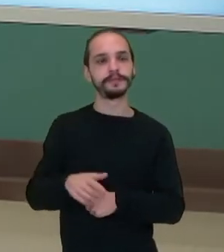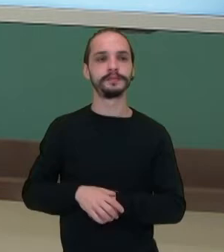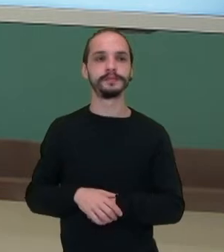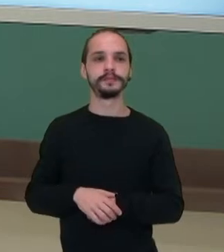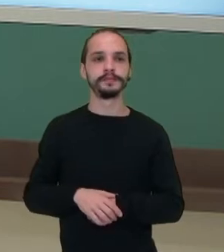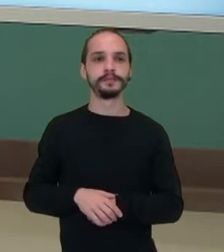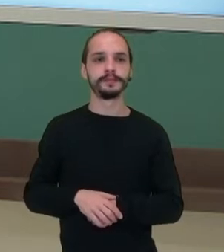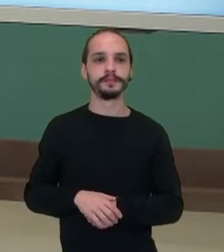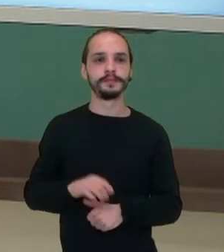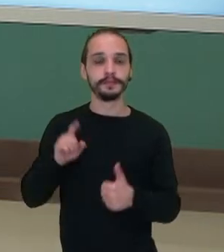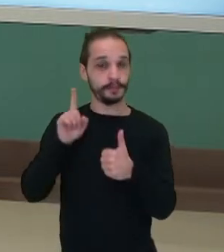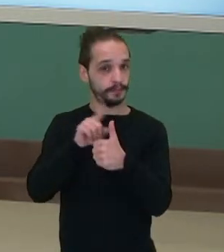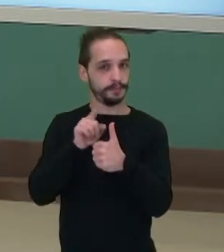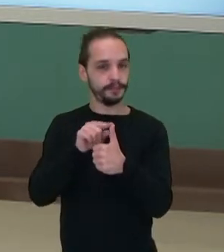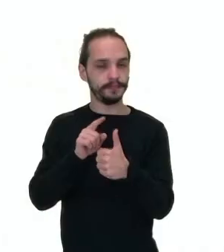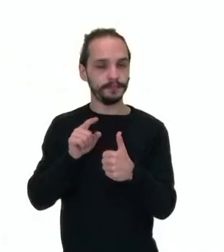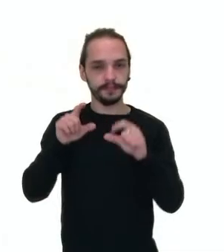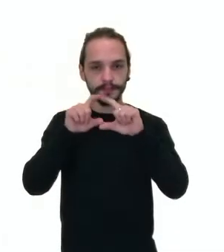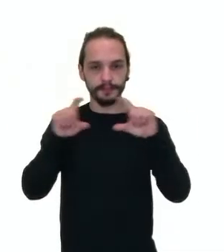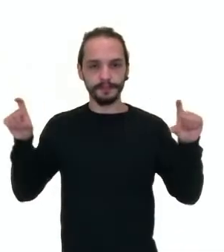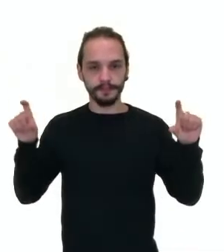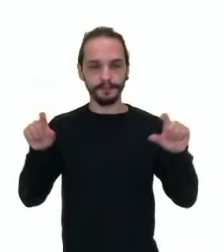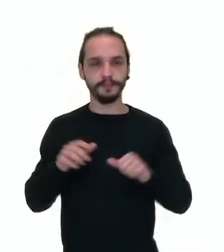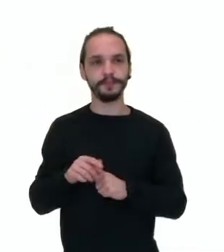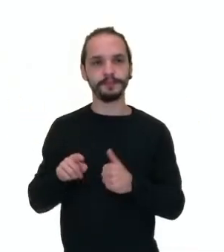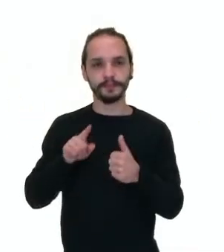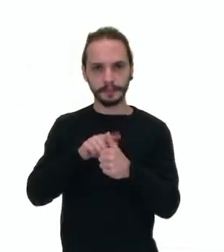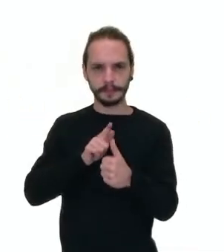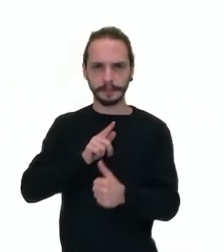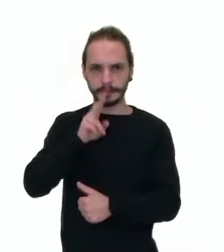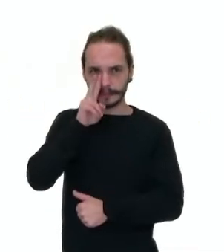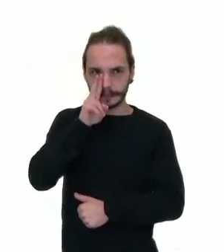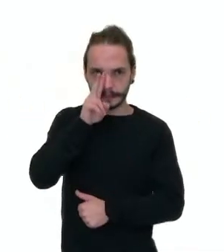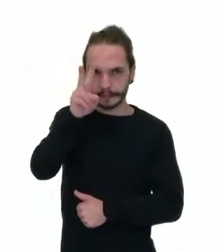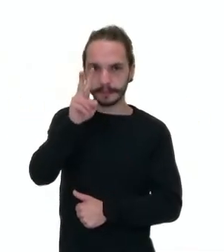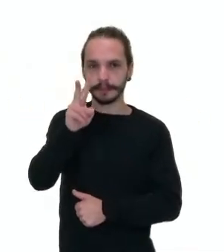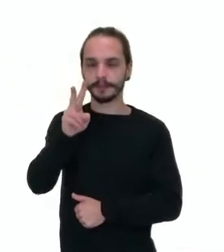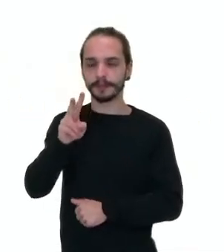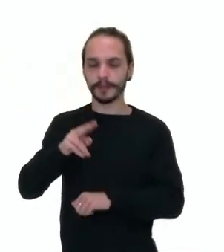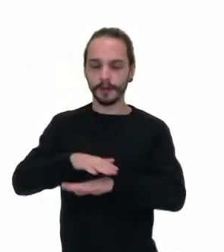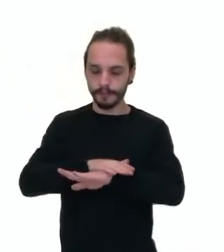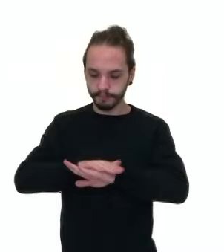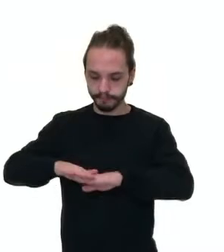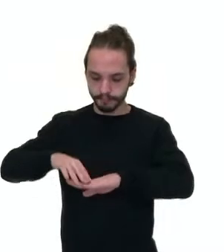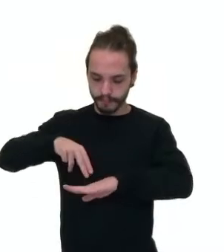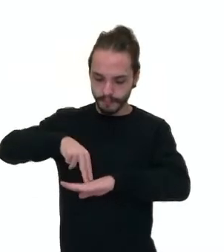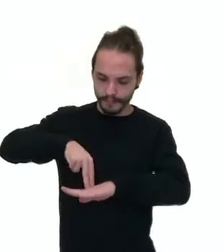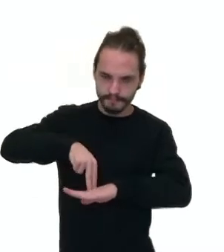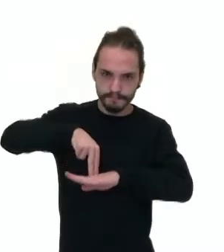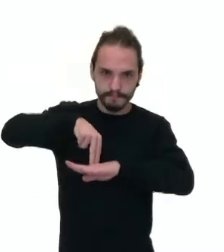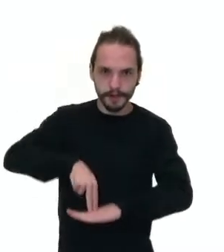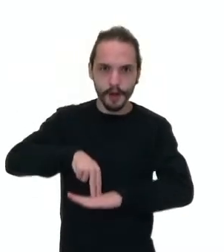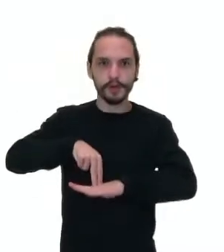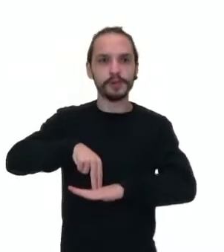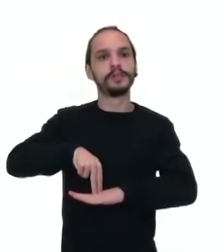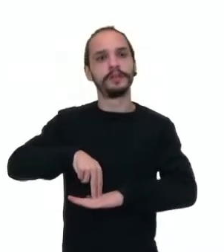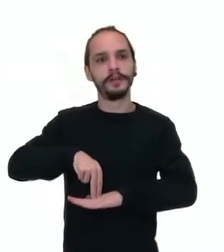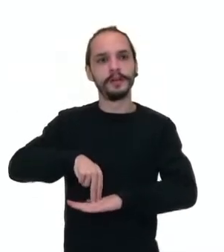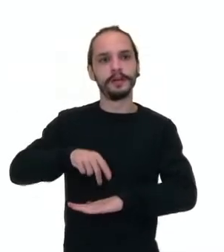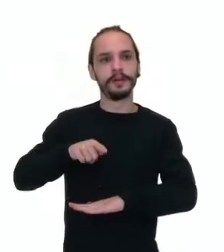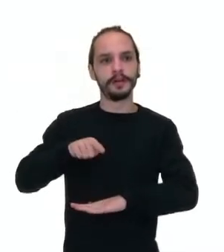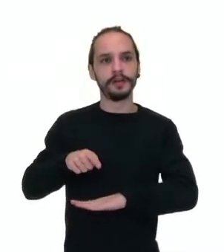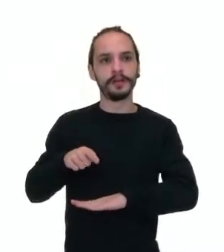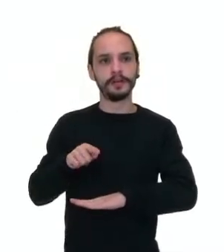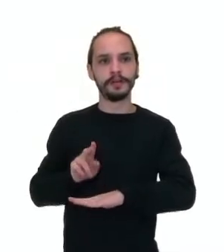afirmação? Primeiro, uma enorme força é feita contra o chão. Em reação a essa força, aplique-se